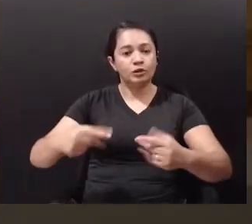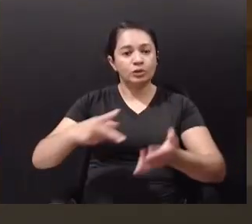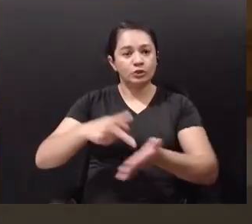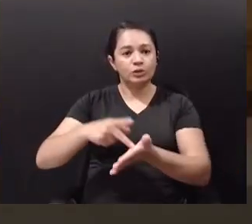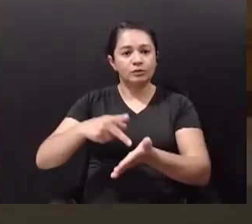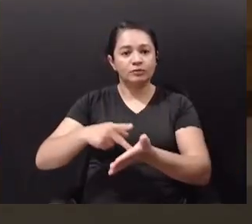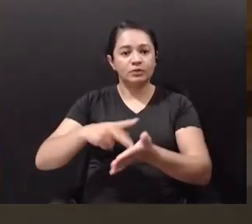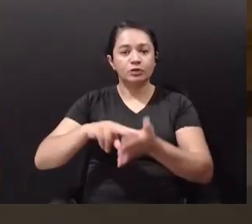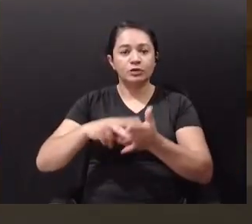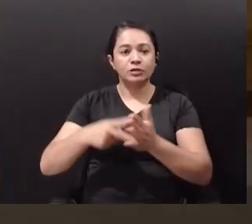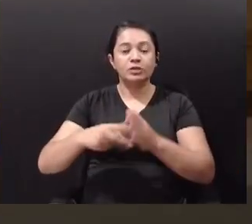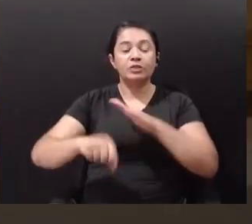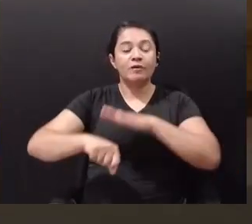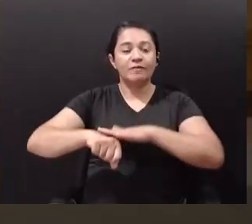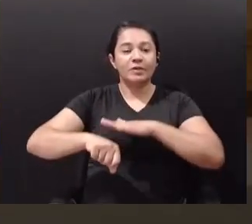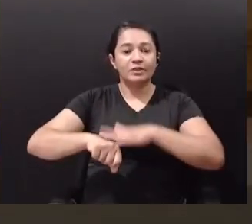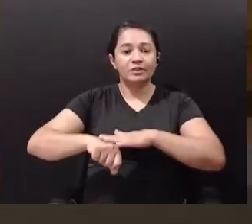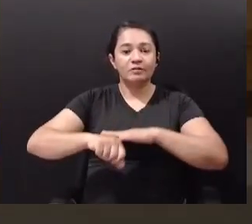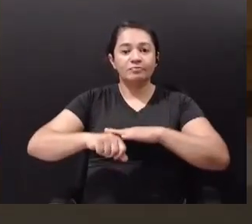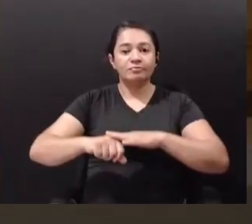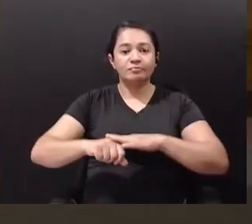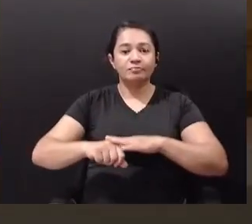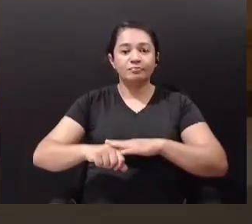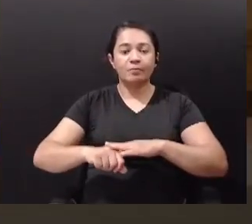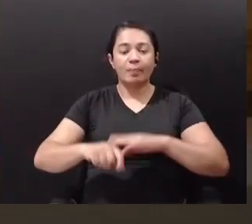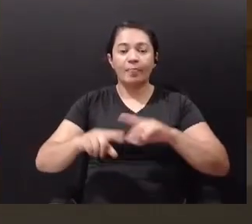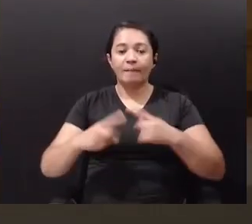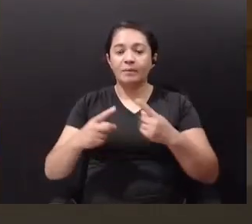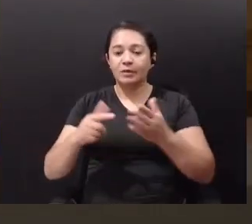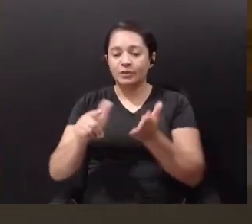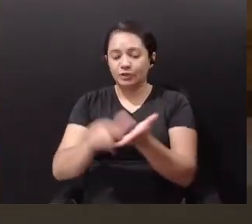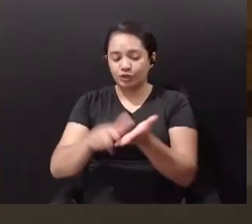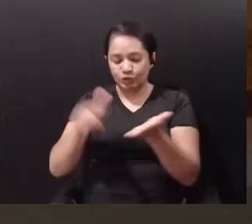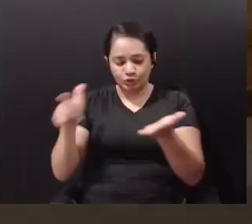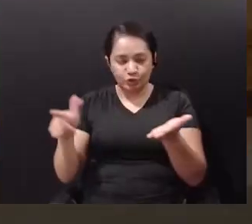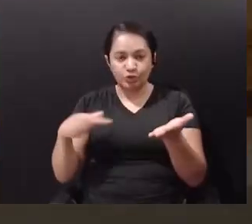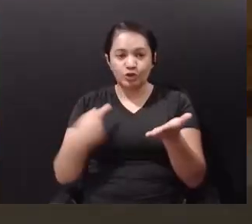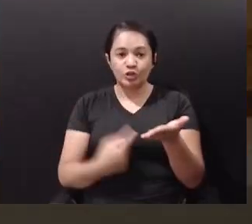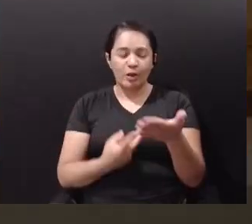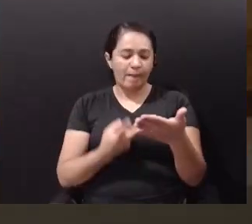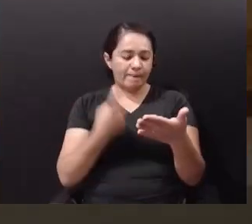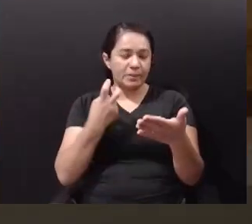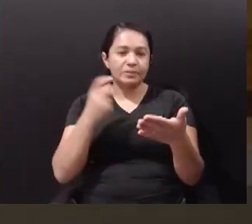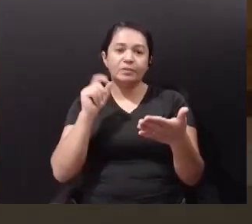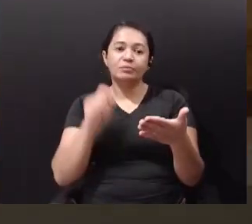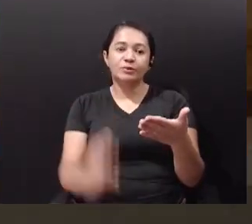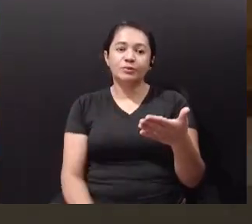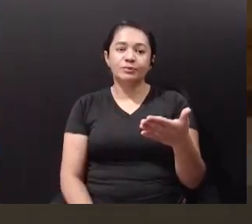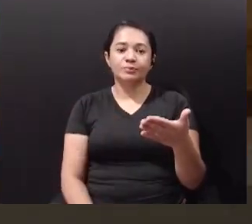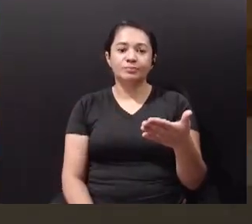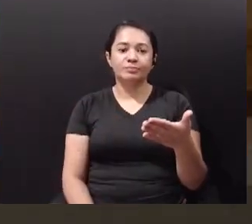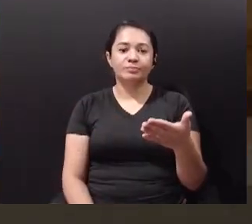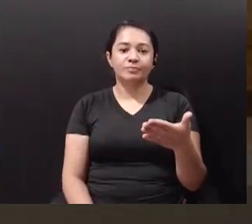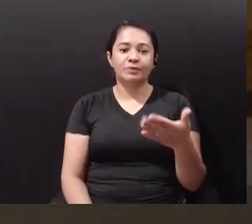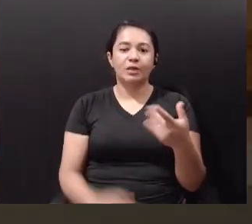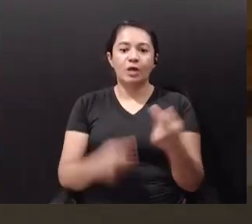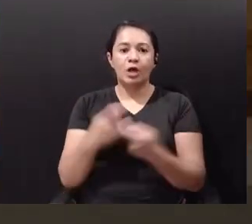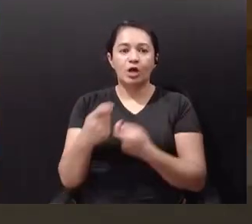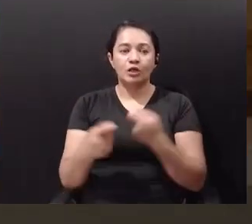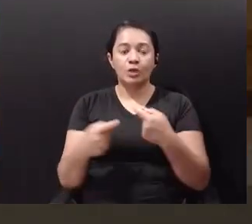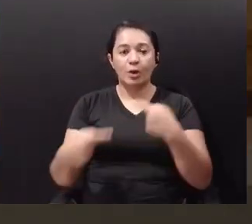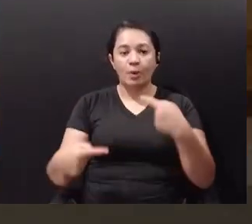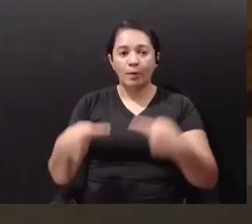fazer valer. E nos jornais, o que a gente percebe é essa negociação política forte,